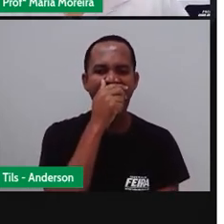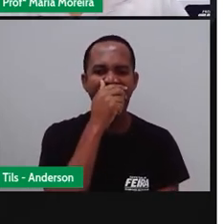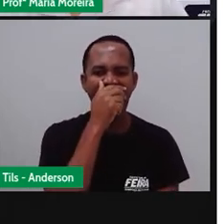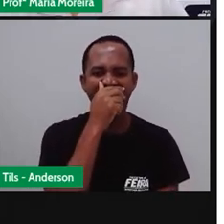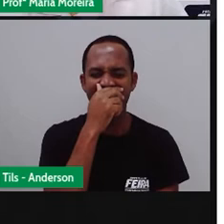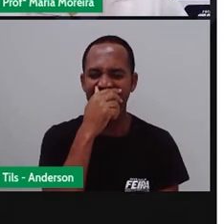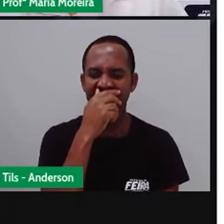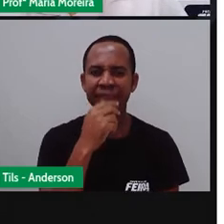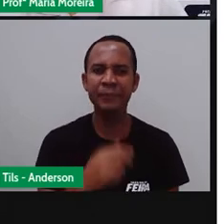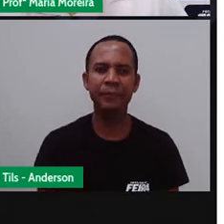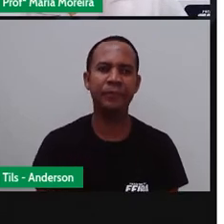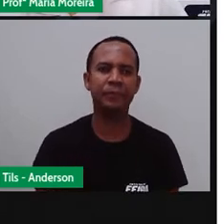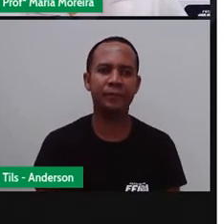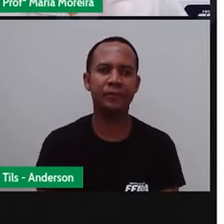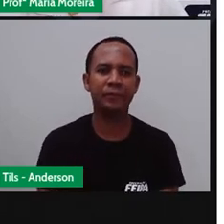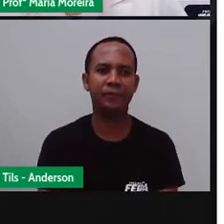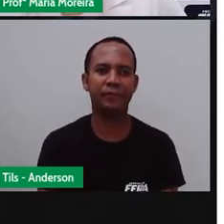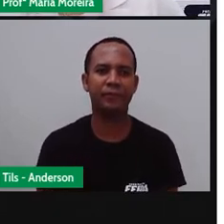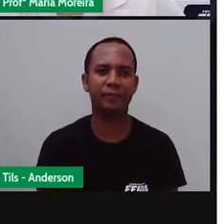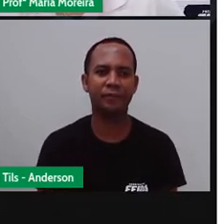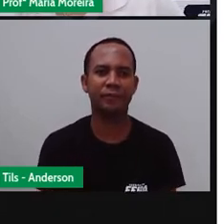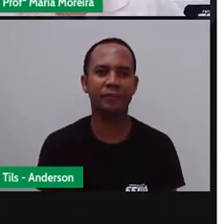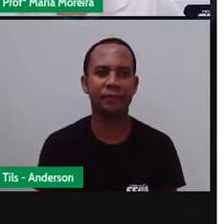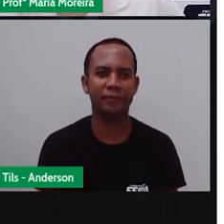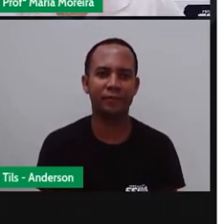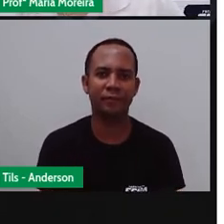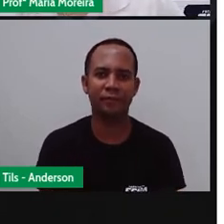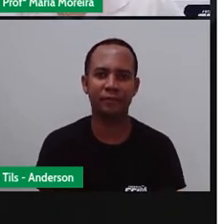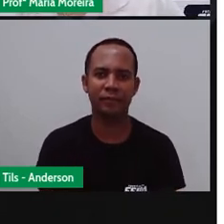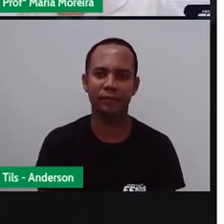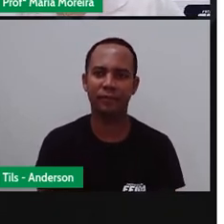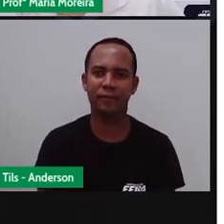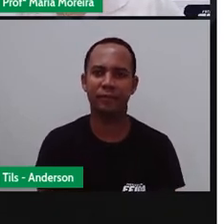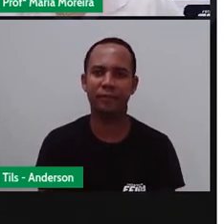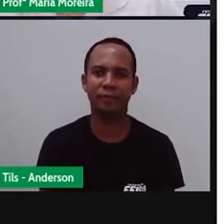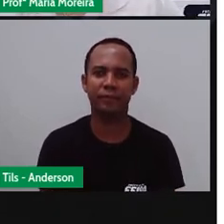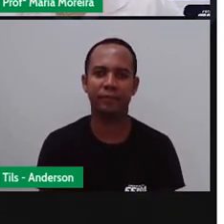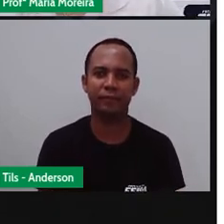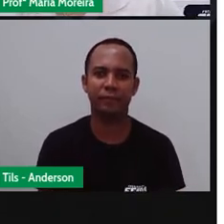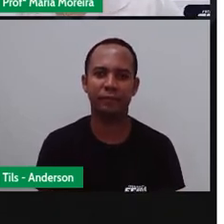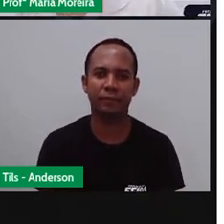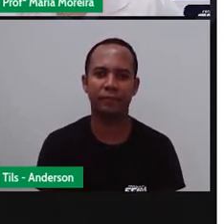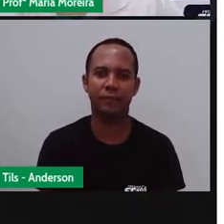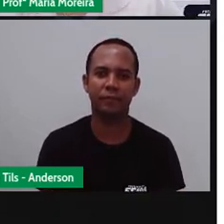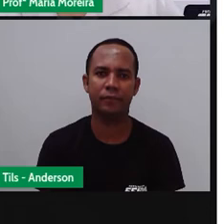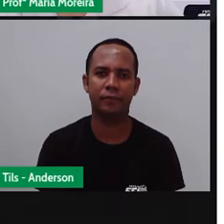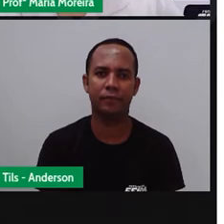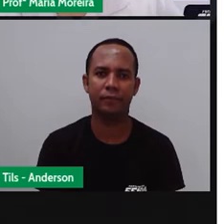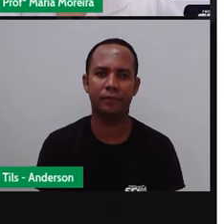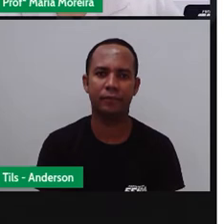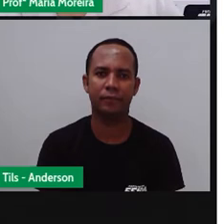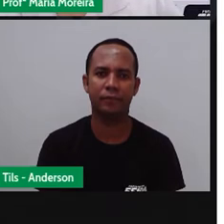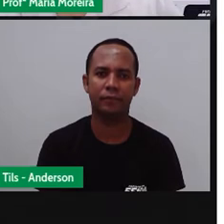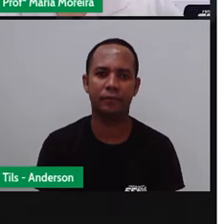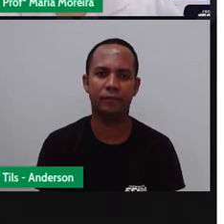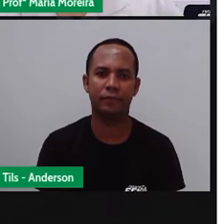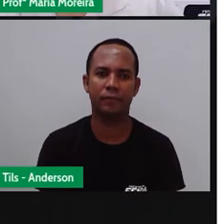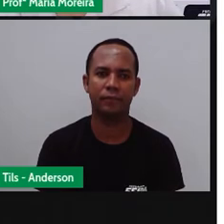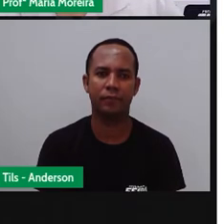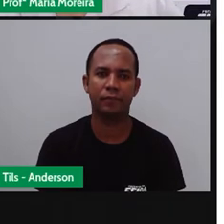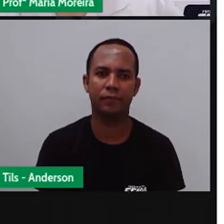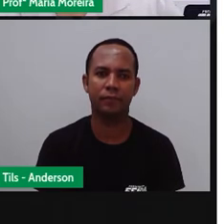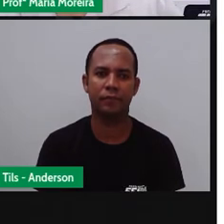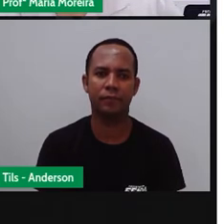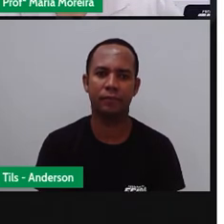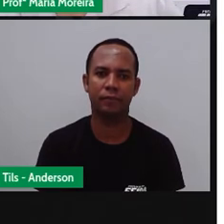Escreva o nome de cada criança, né? A primeira criança aqui, né? Foi quem? A gente vai ter que fazer esse samba aqui.